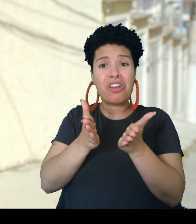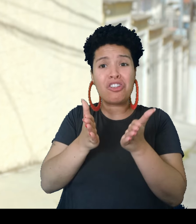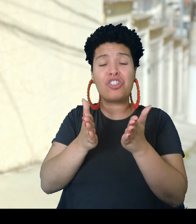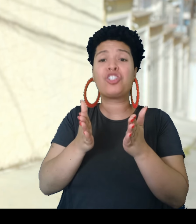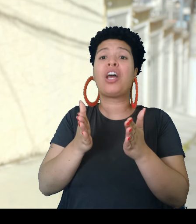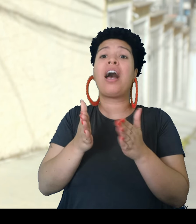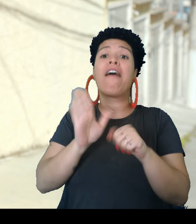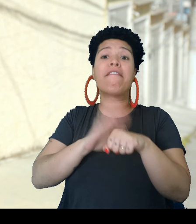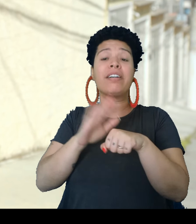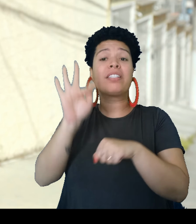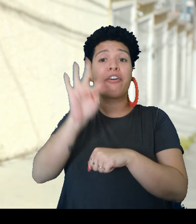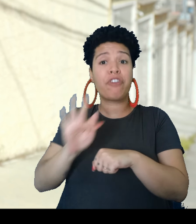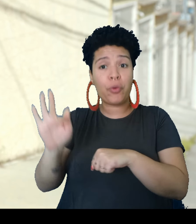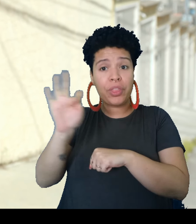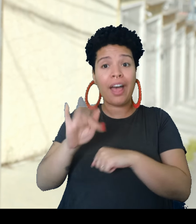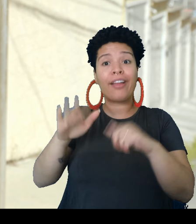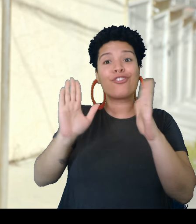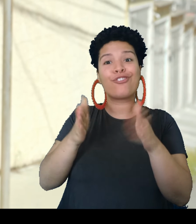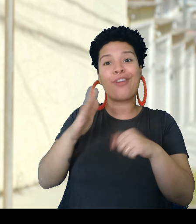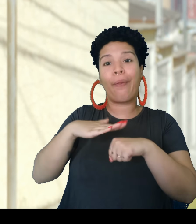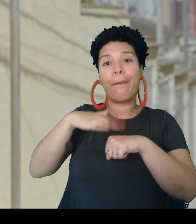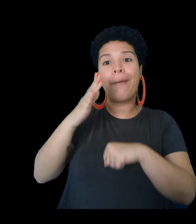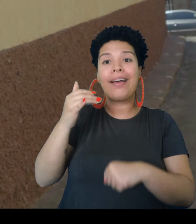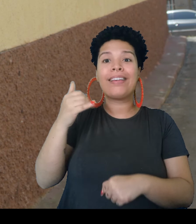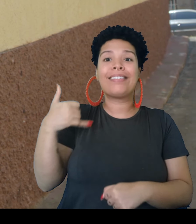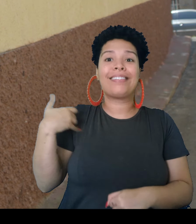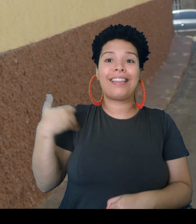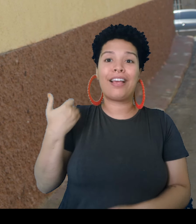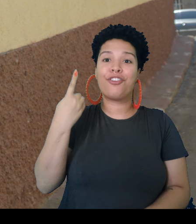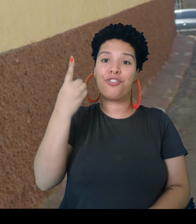ela quanto Sartre, mas todas maiores de idade.